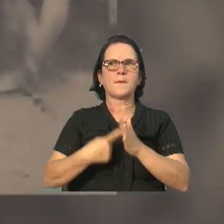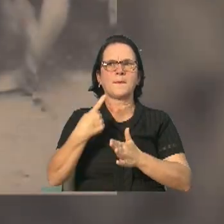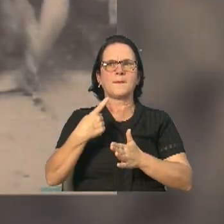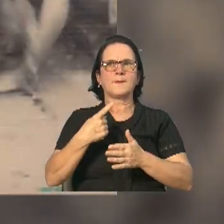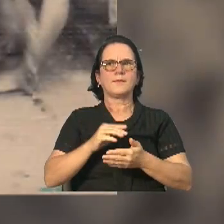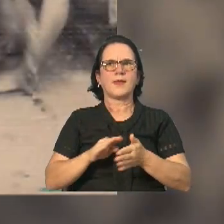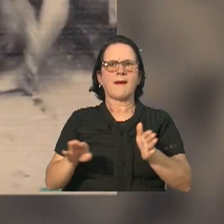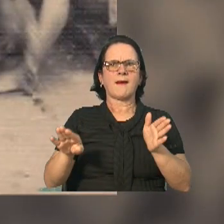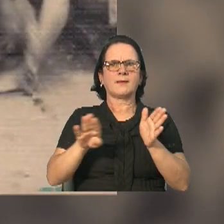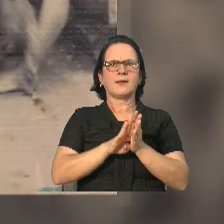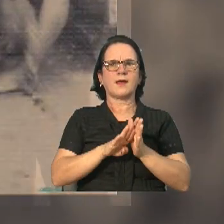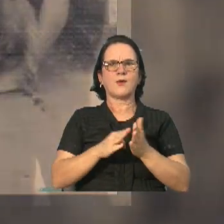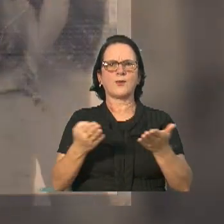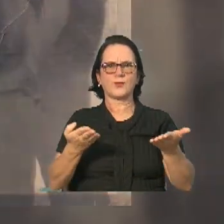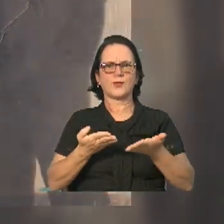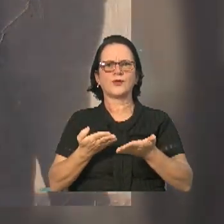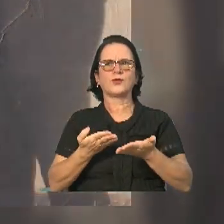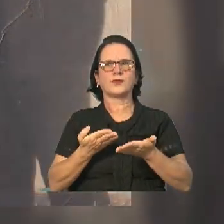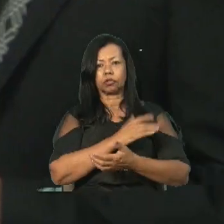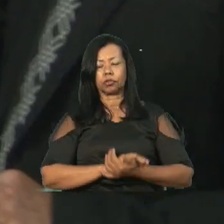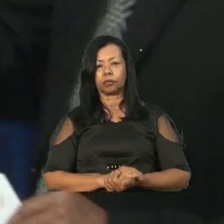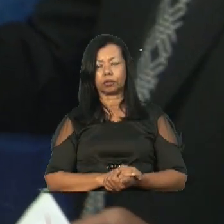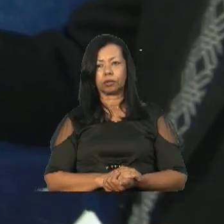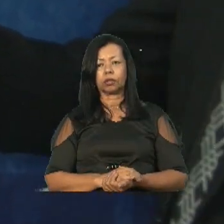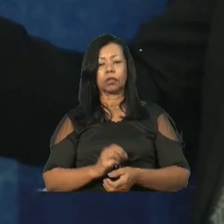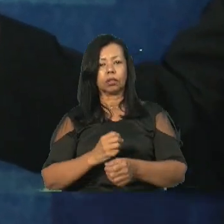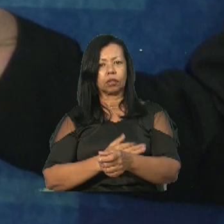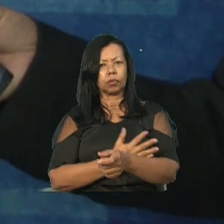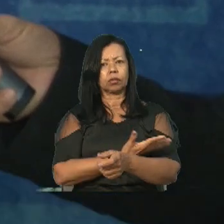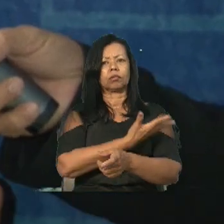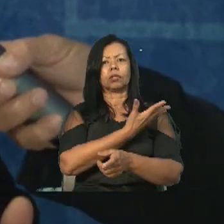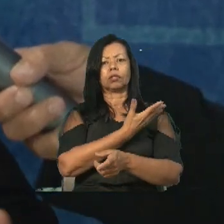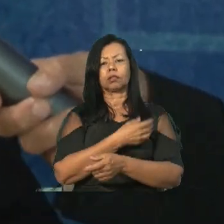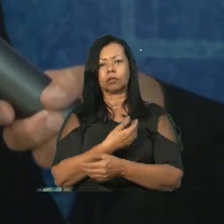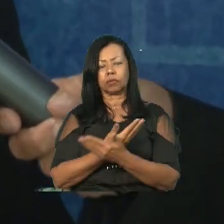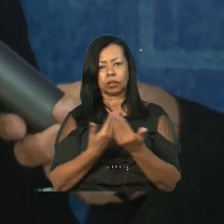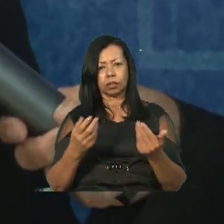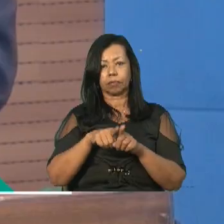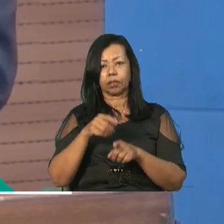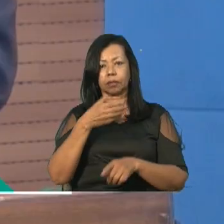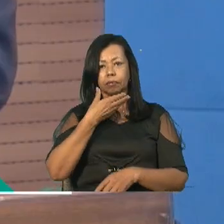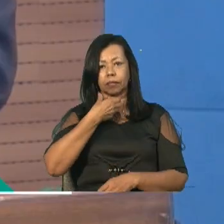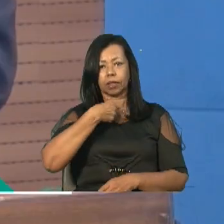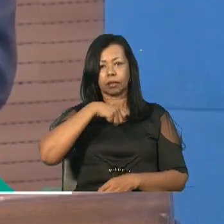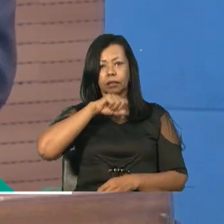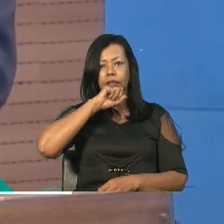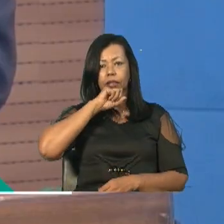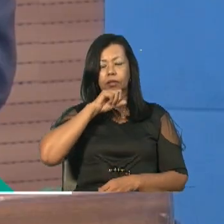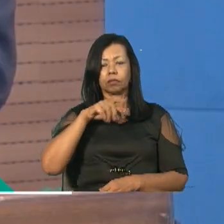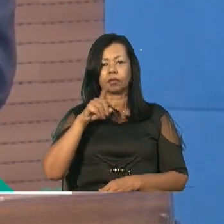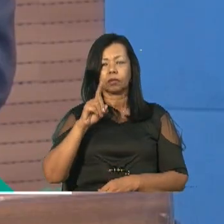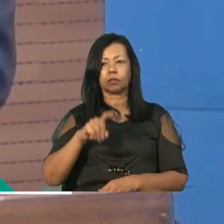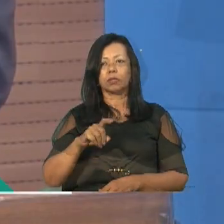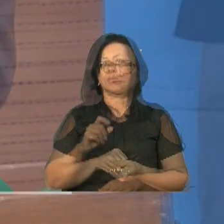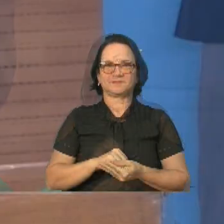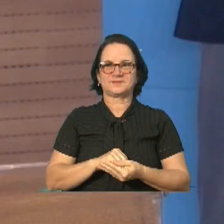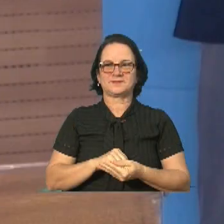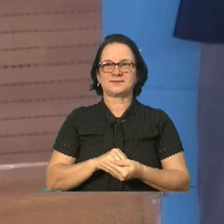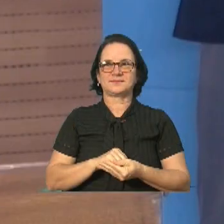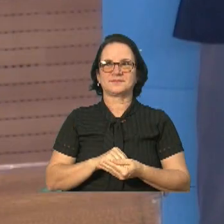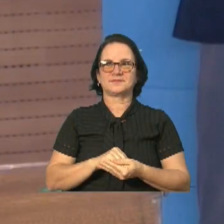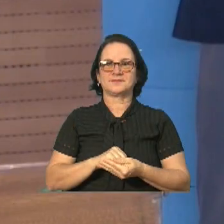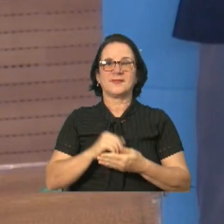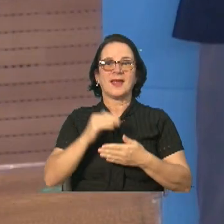cidade, junto com muitas outras. Muito emocionante, né? E você perceba aquilo que foi falado,